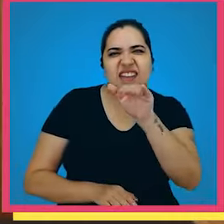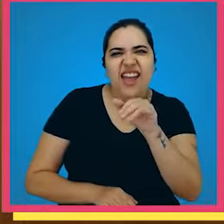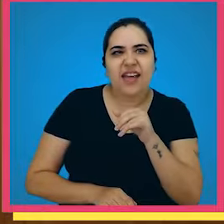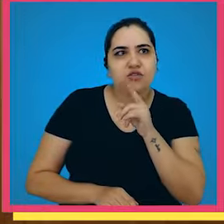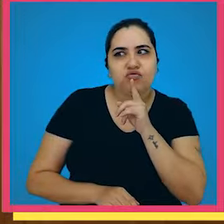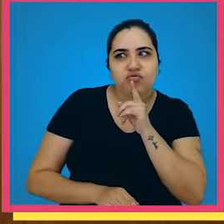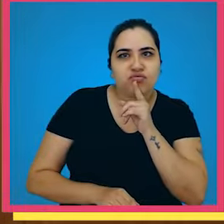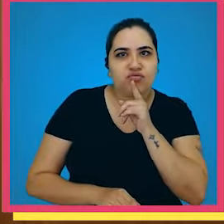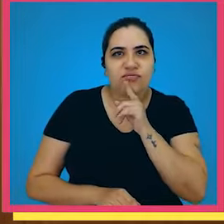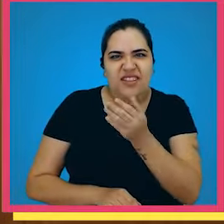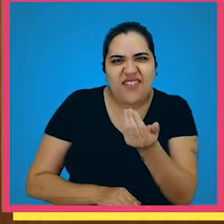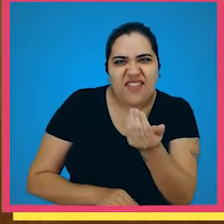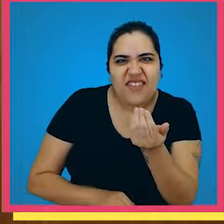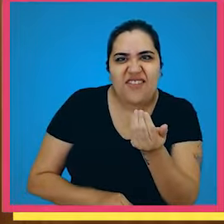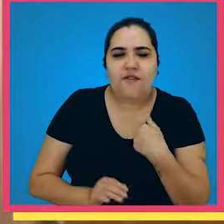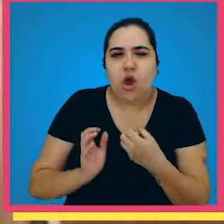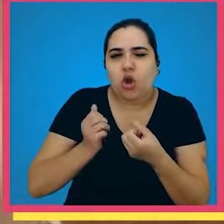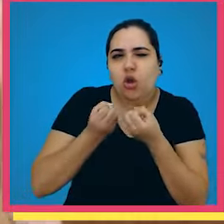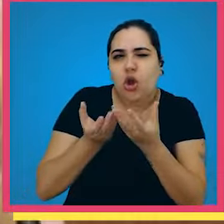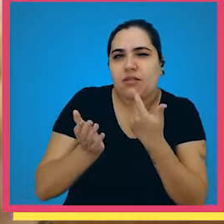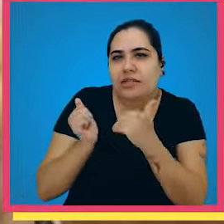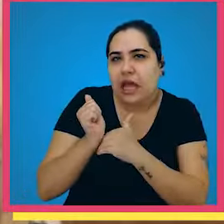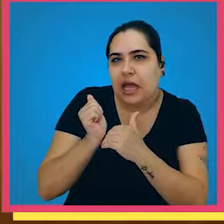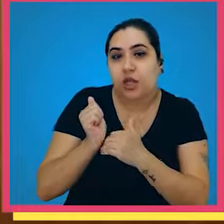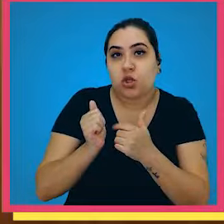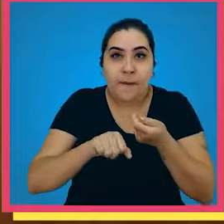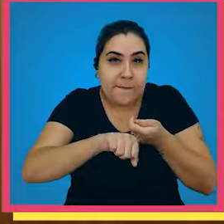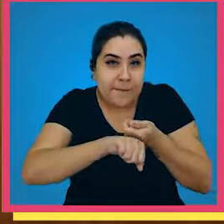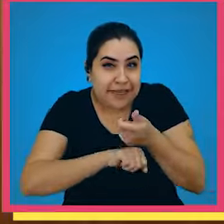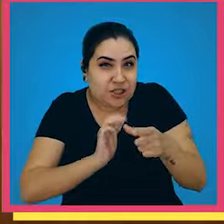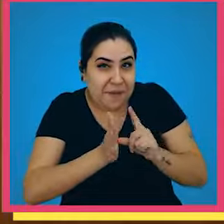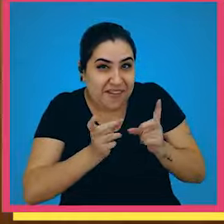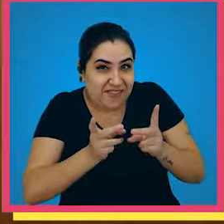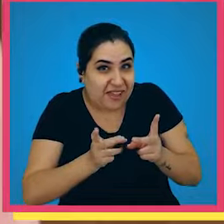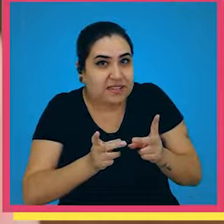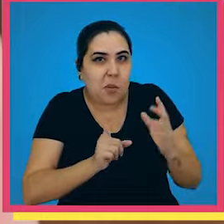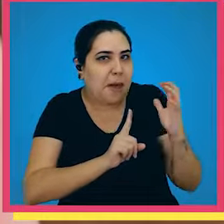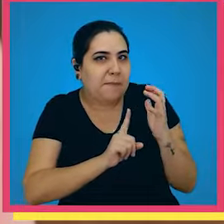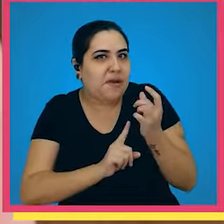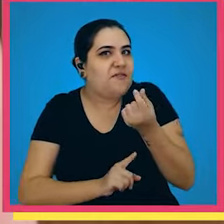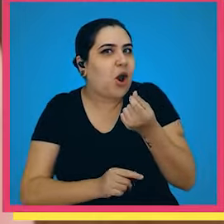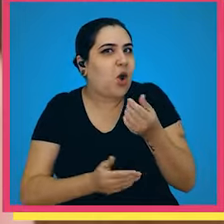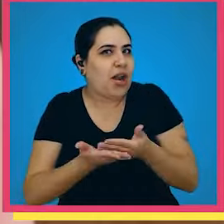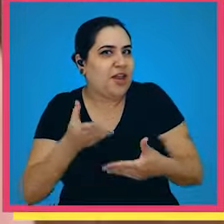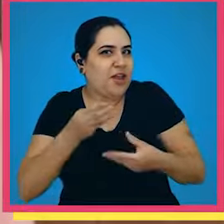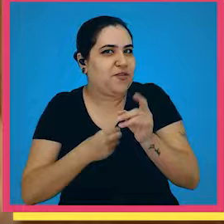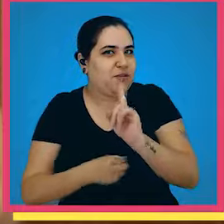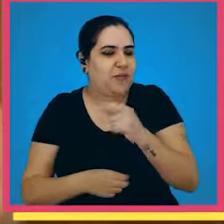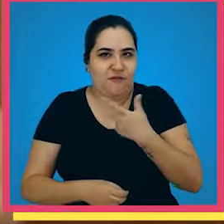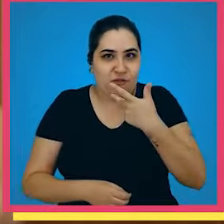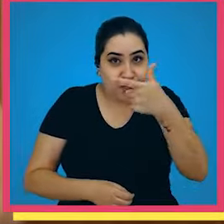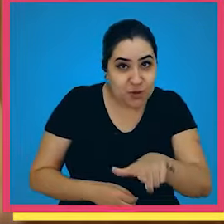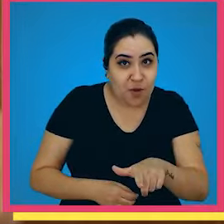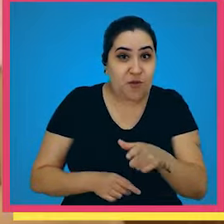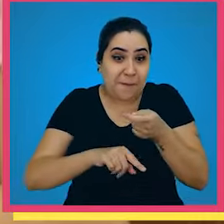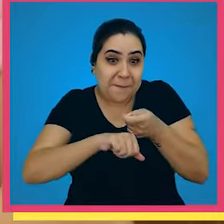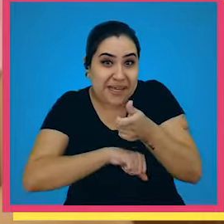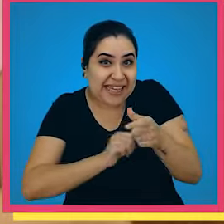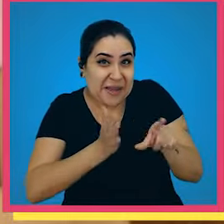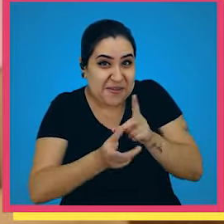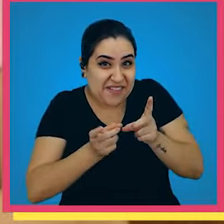Vem aqui. Chega mais perto. Vou te contar um segredo. O brinde da pré-venda não interfere no valor do livro. Vou repetir.